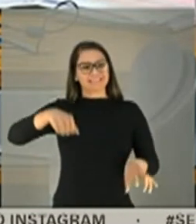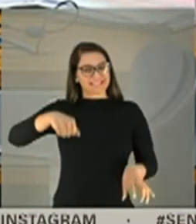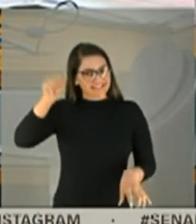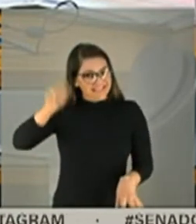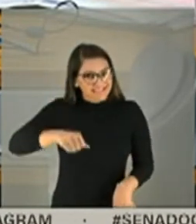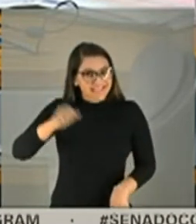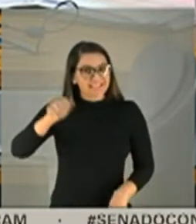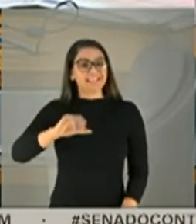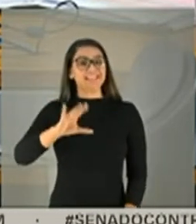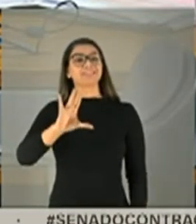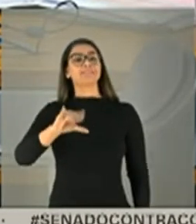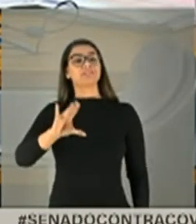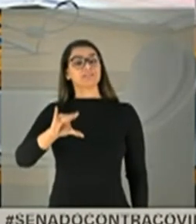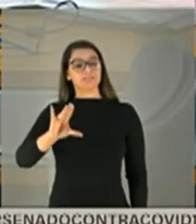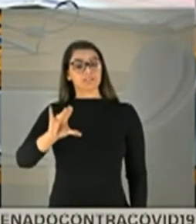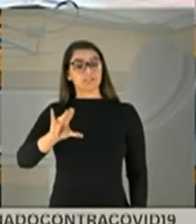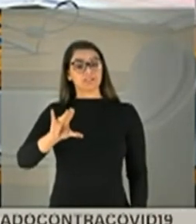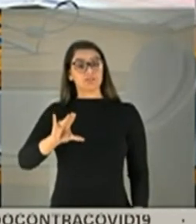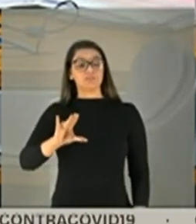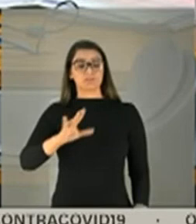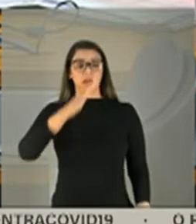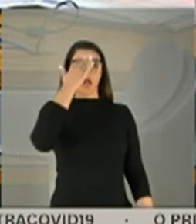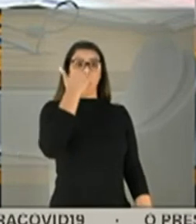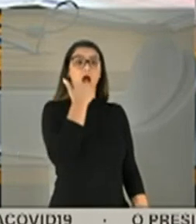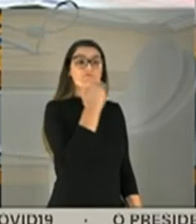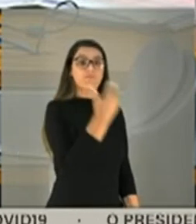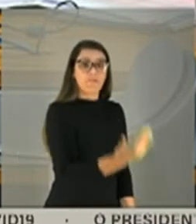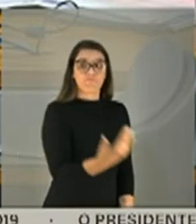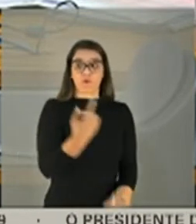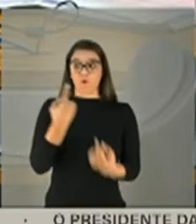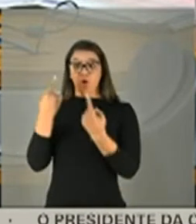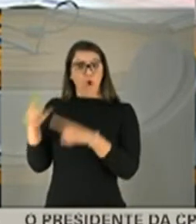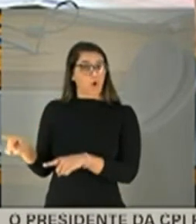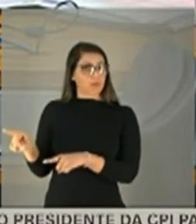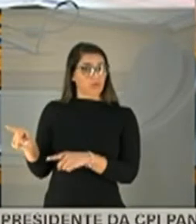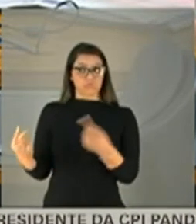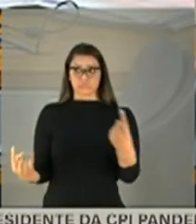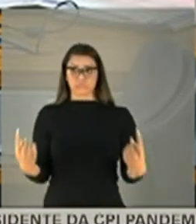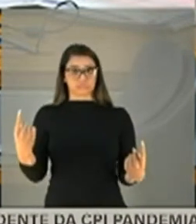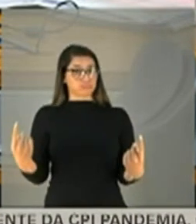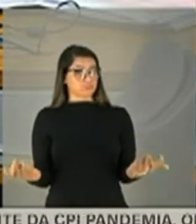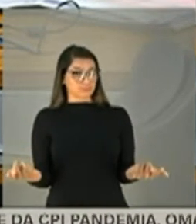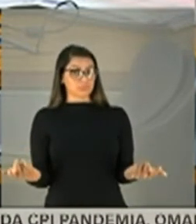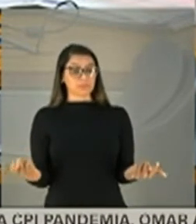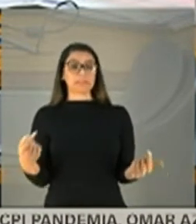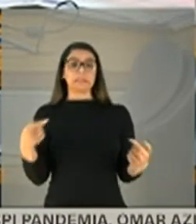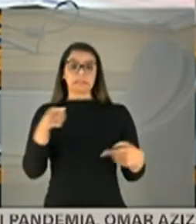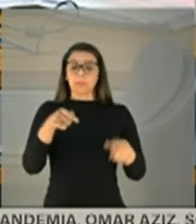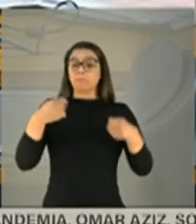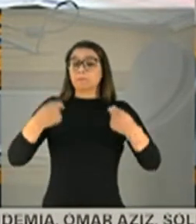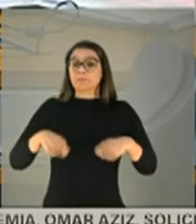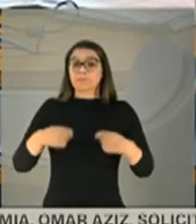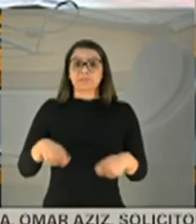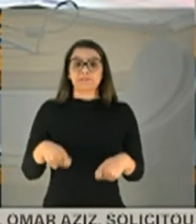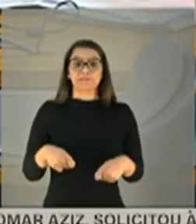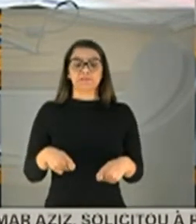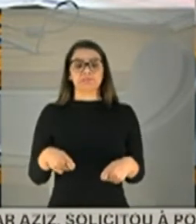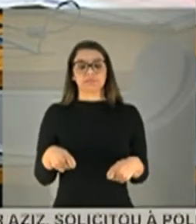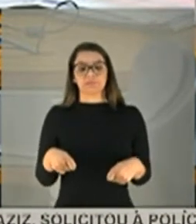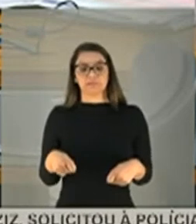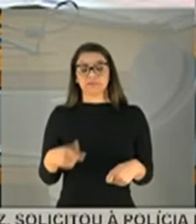de cientistas que são pró e contra certas teses. Então, isso a gente precisa ter